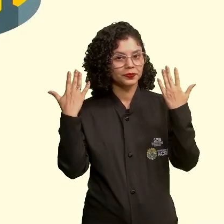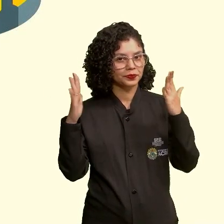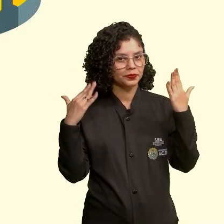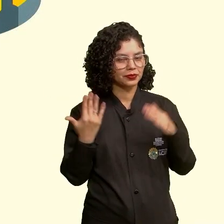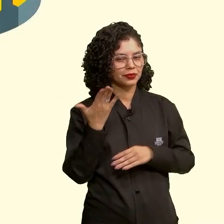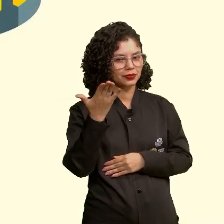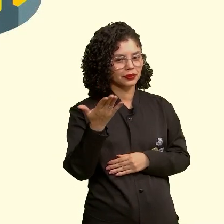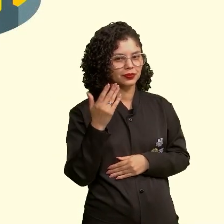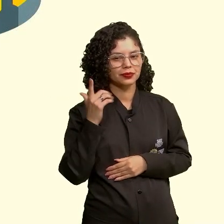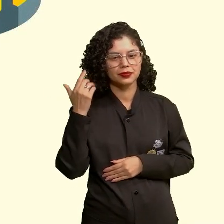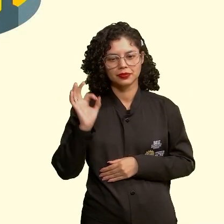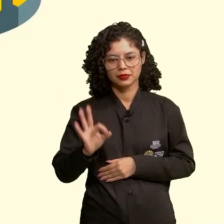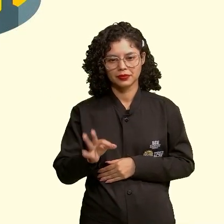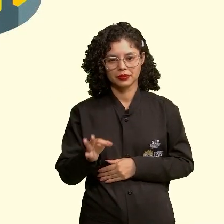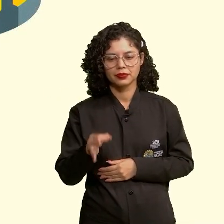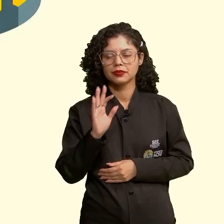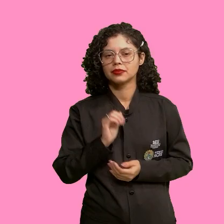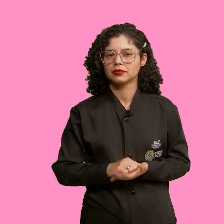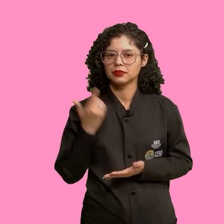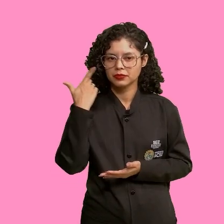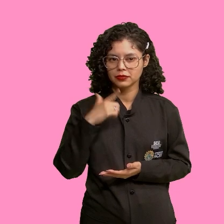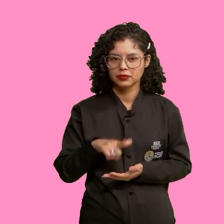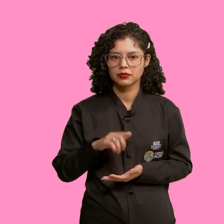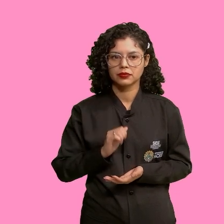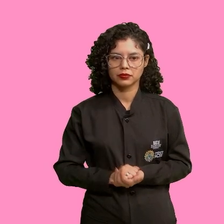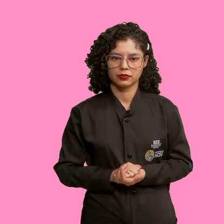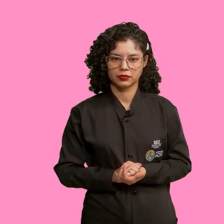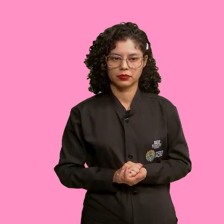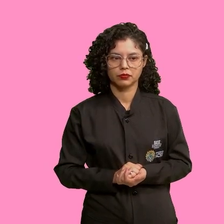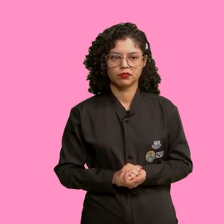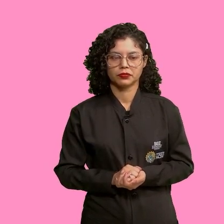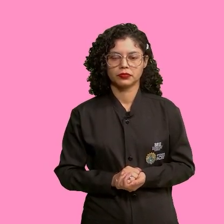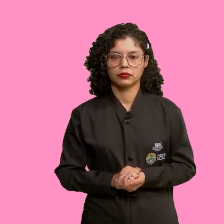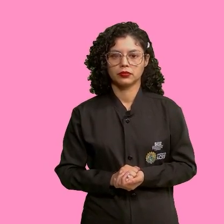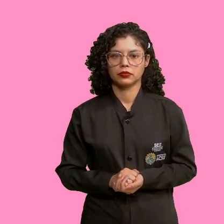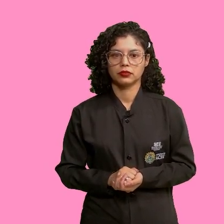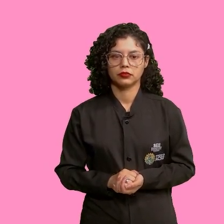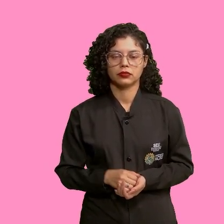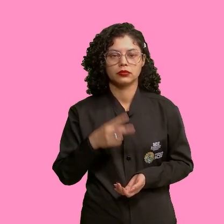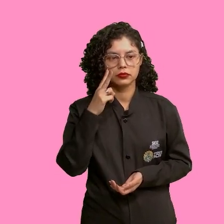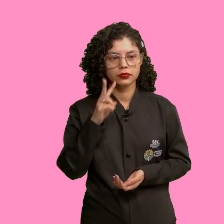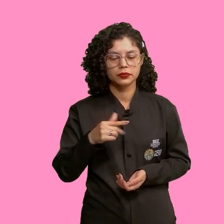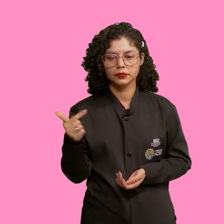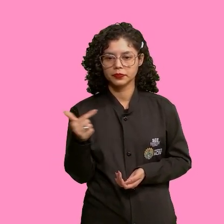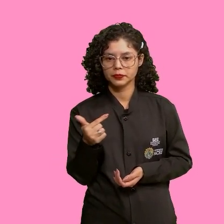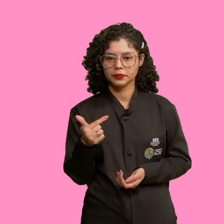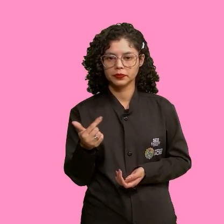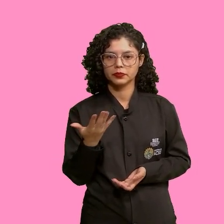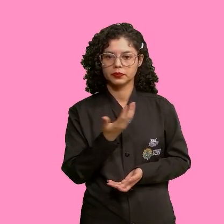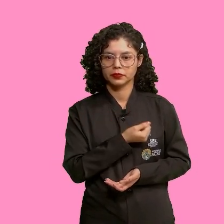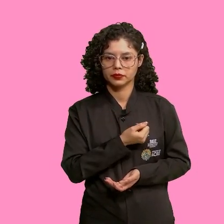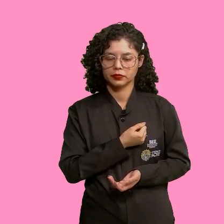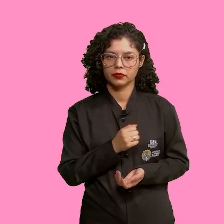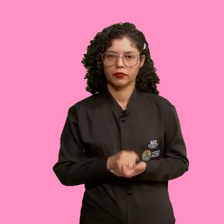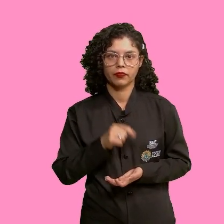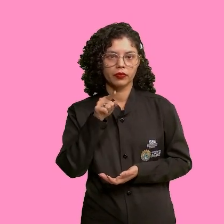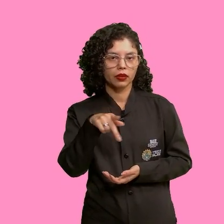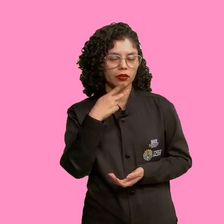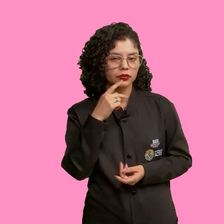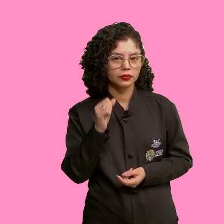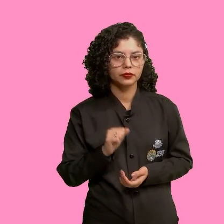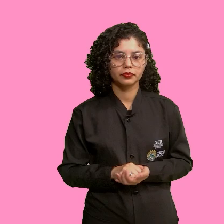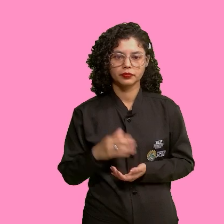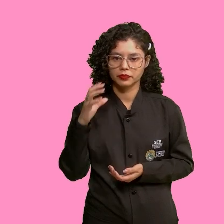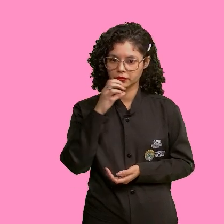parabéns, porque você com certeza acertou esse item número 5. Agora a gente vai para a nossa parte 2, para você dizer de forma